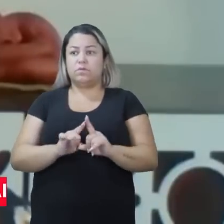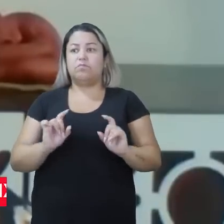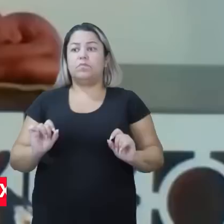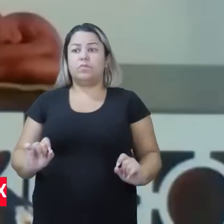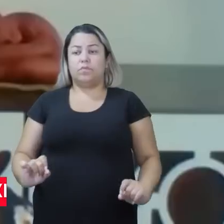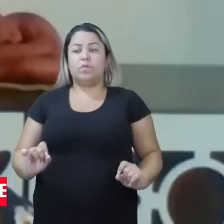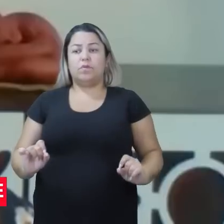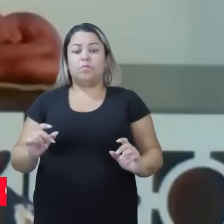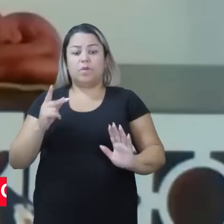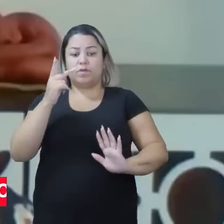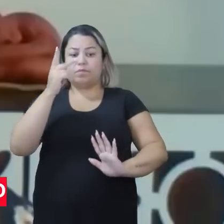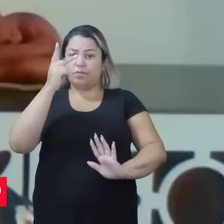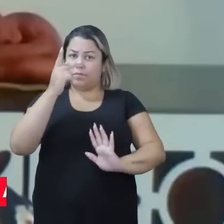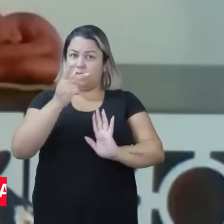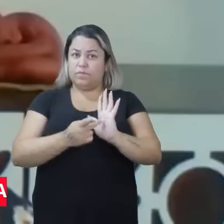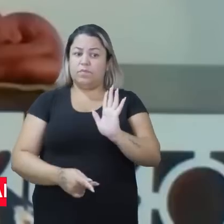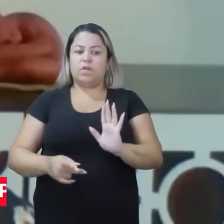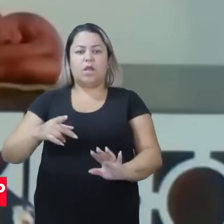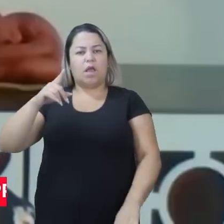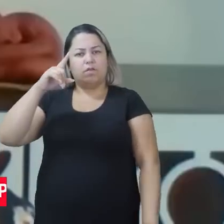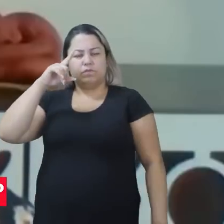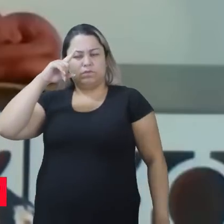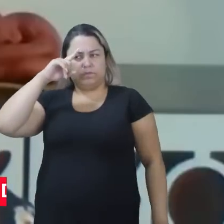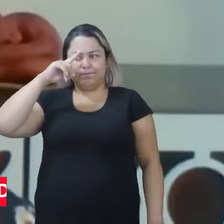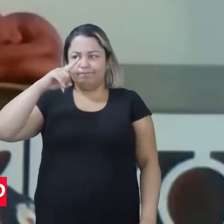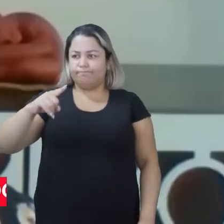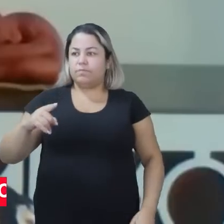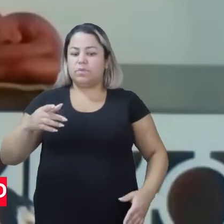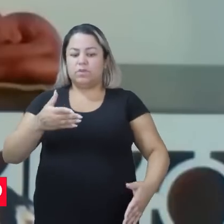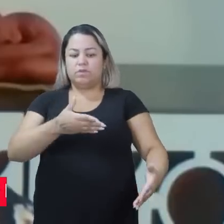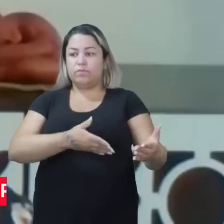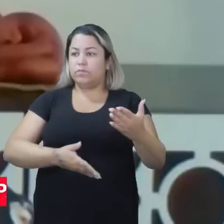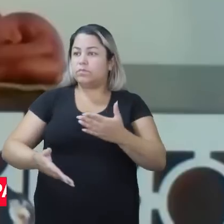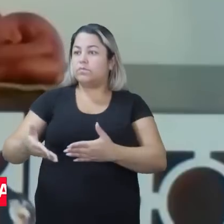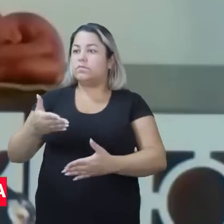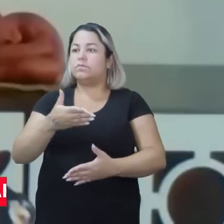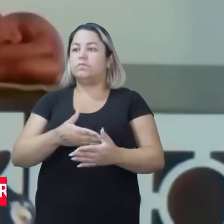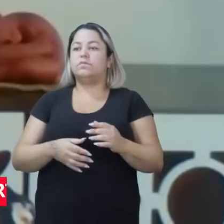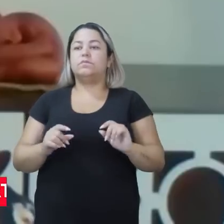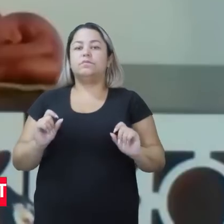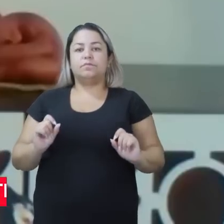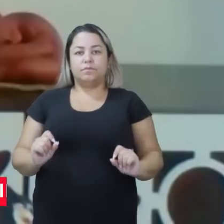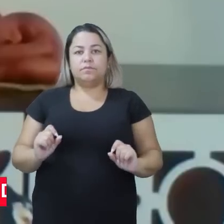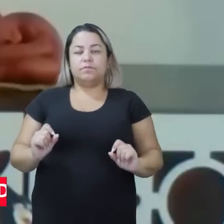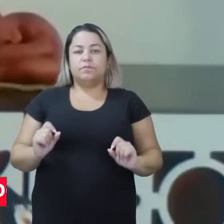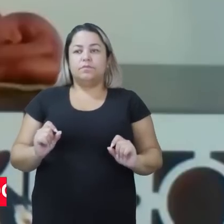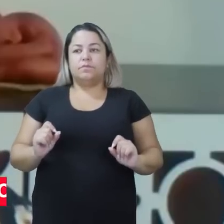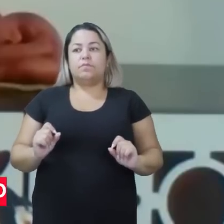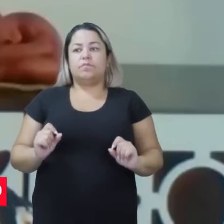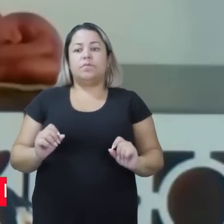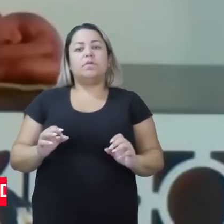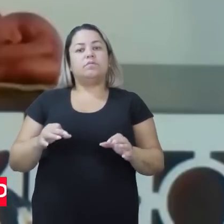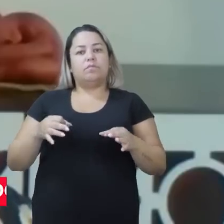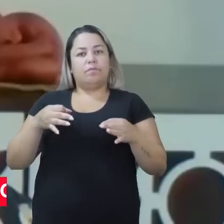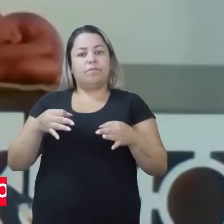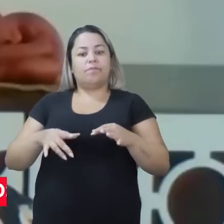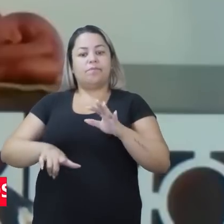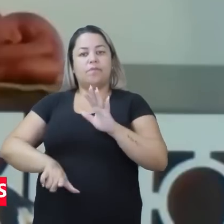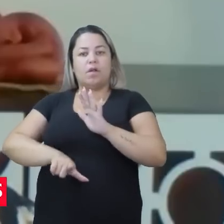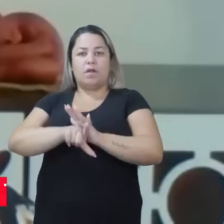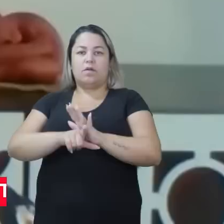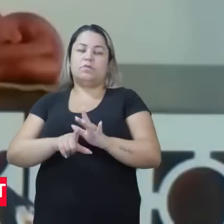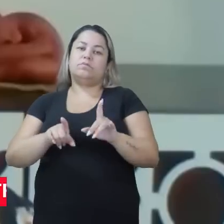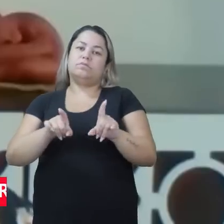para projetos autoritários que envolvem quebra, né, da legalidade democrática,